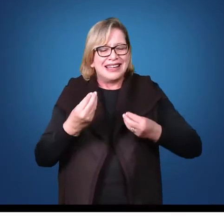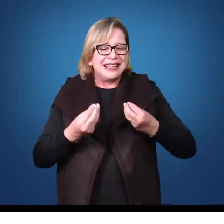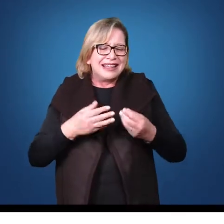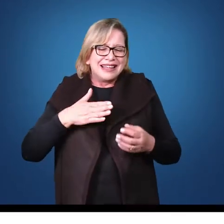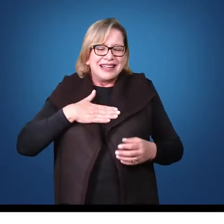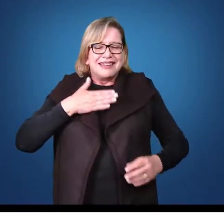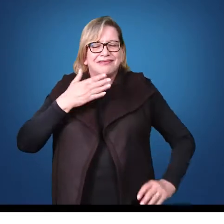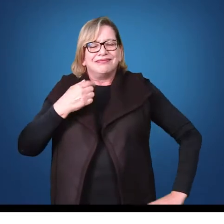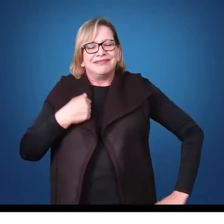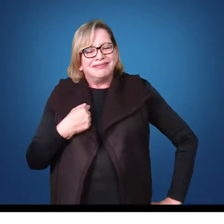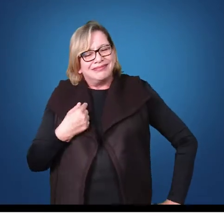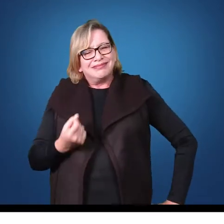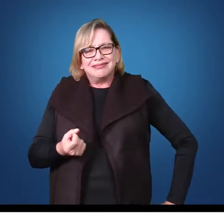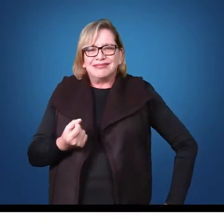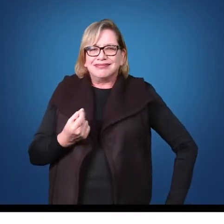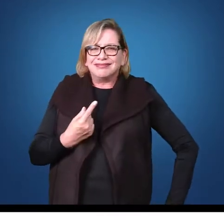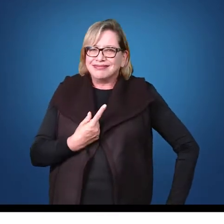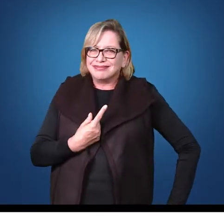Ai, ai.